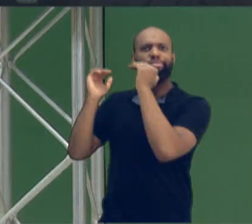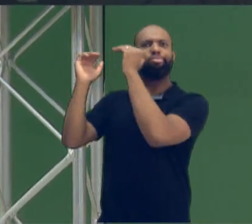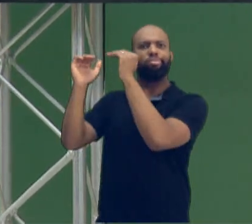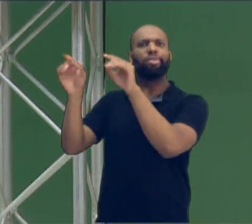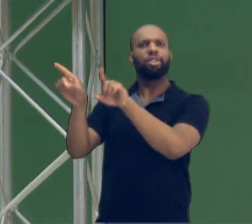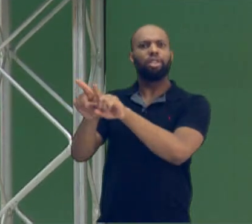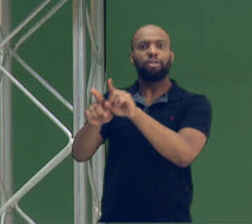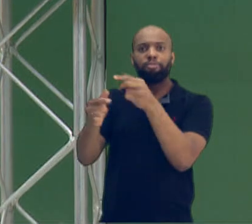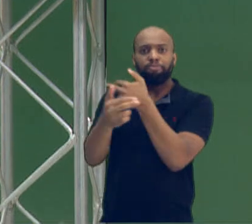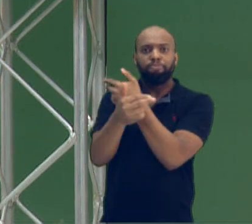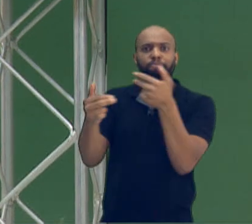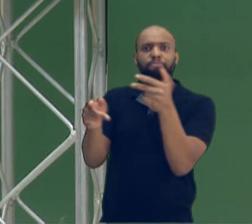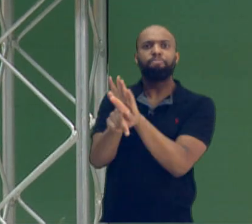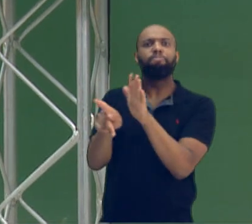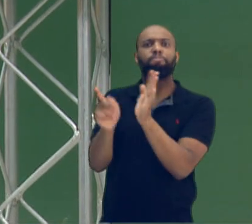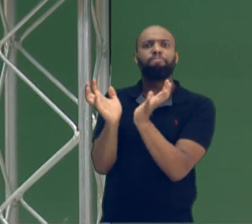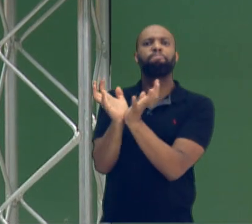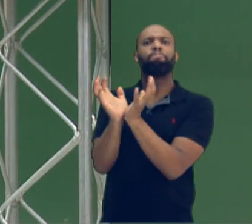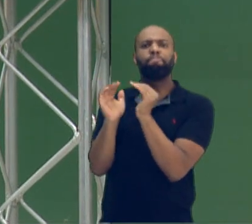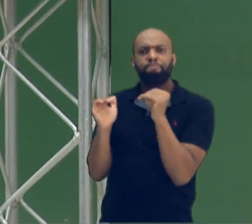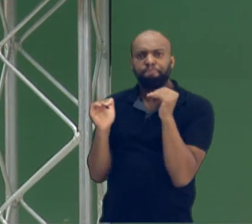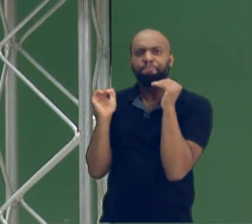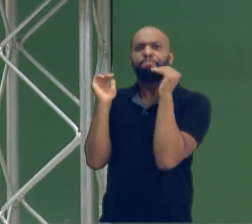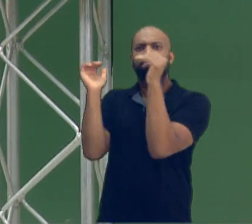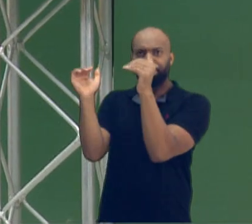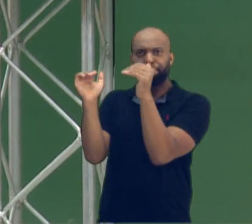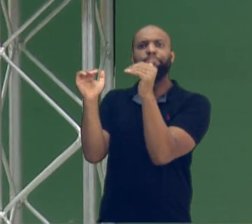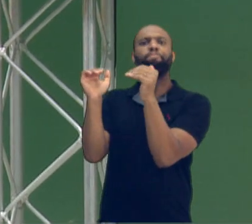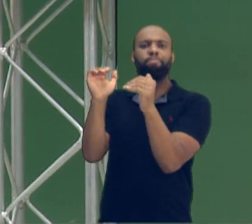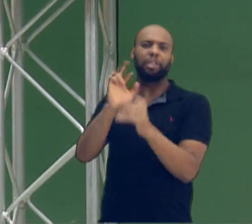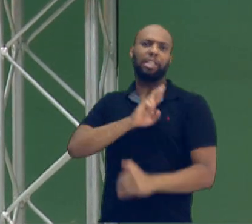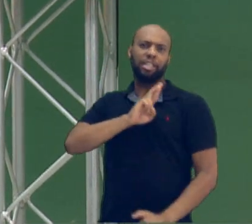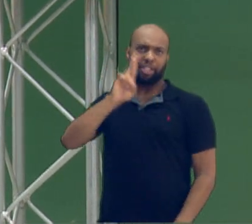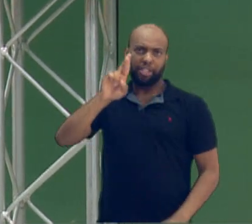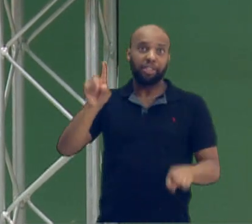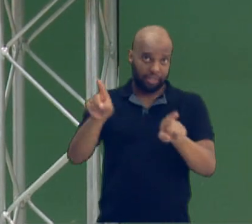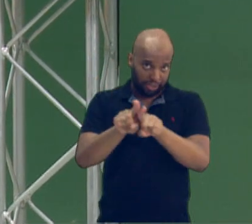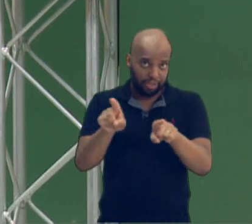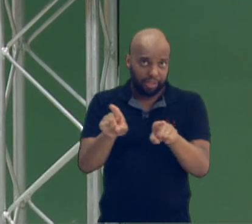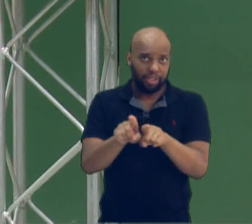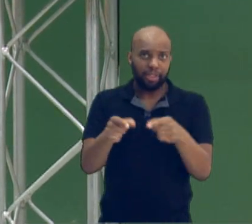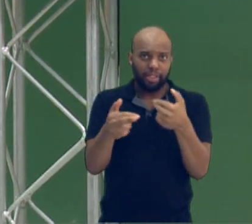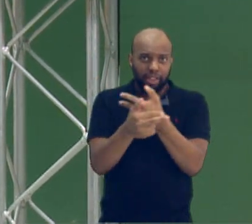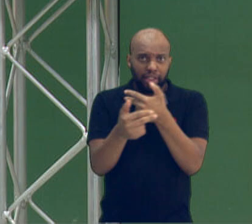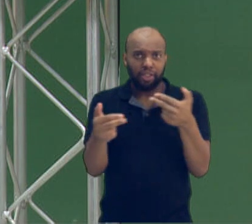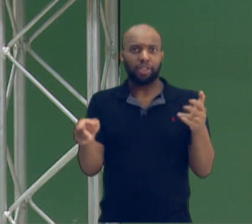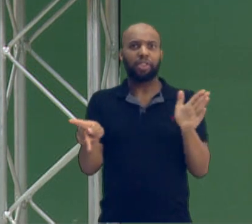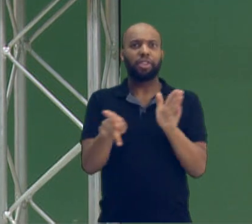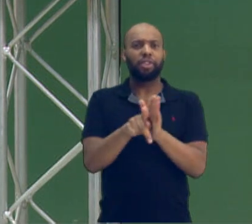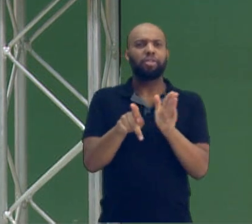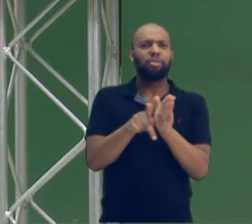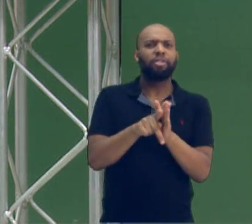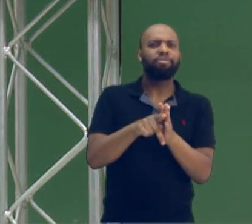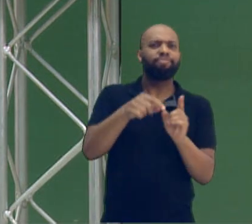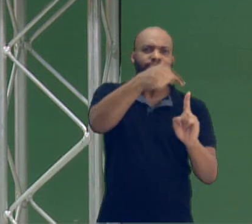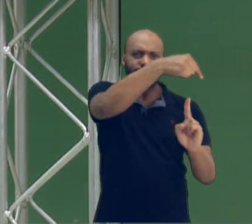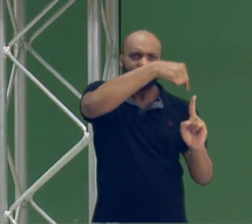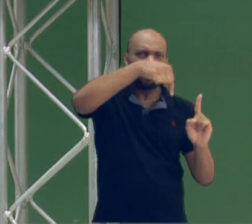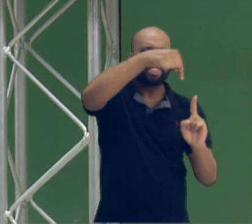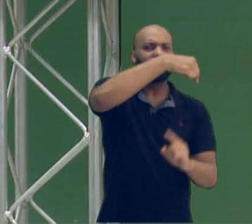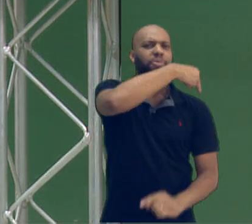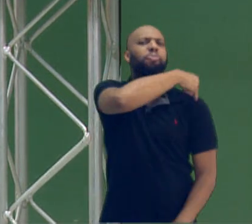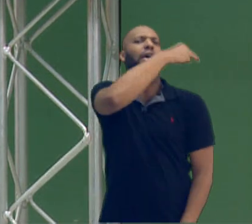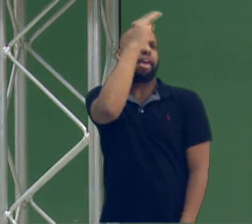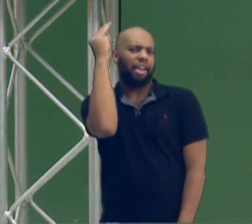a questão da nobreza também religiosa, não é mesmo? As passagens da vida dos santos, da Virgem